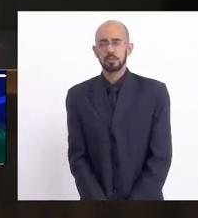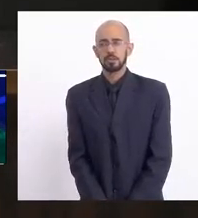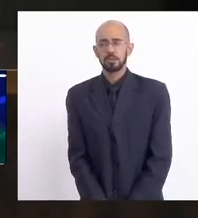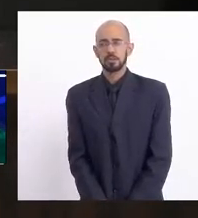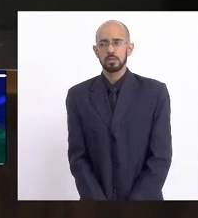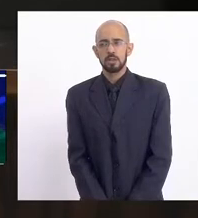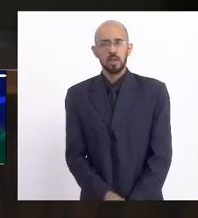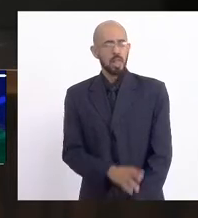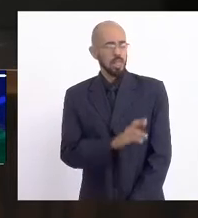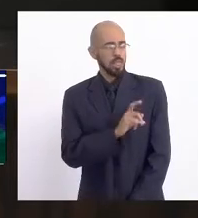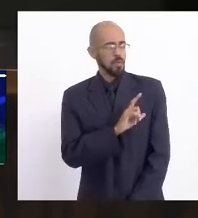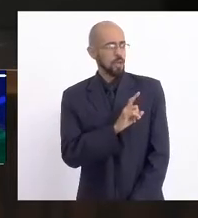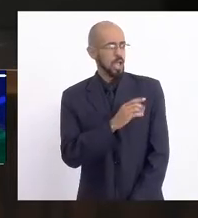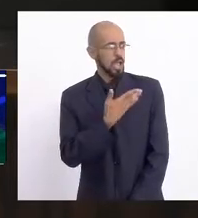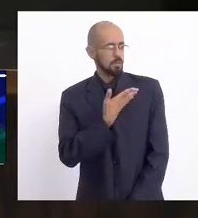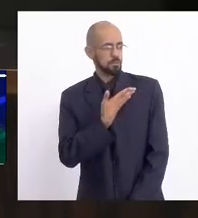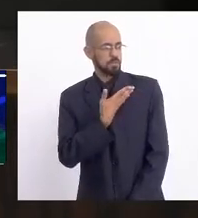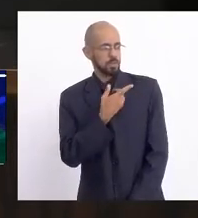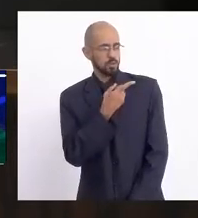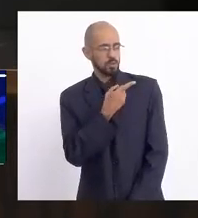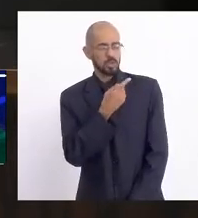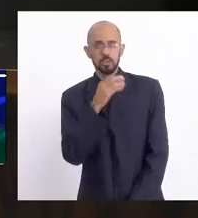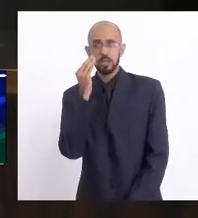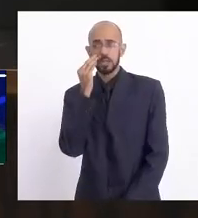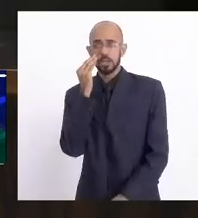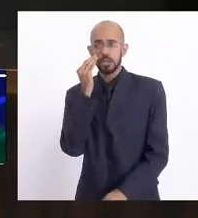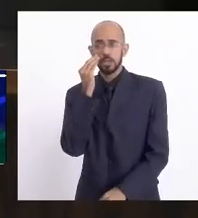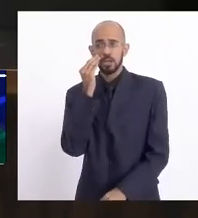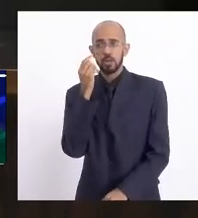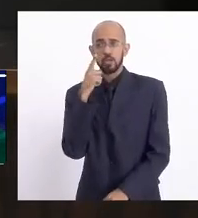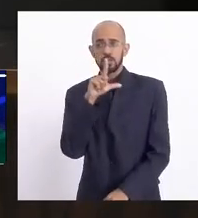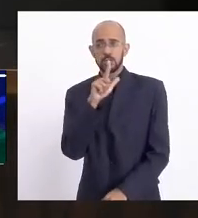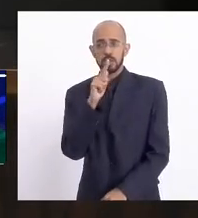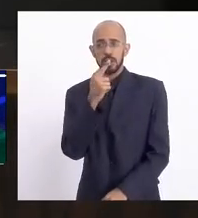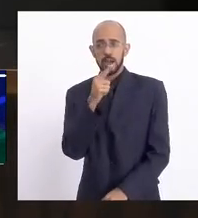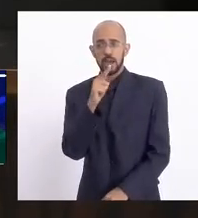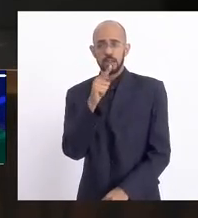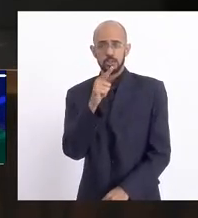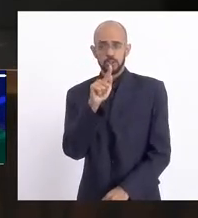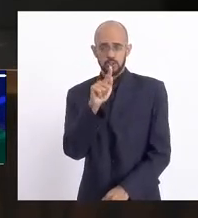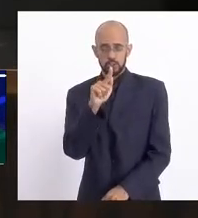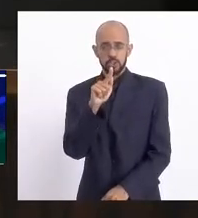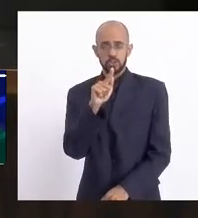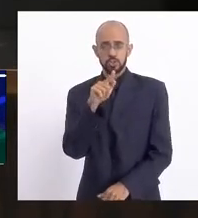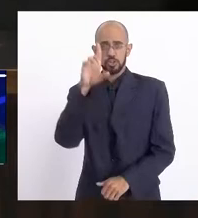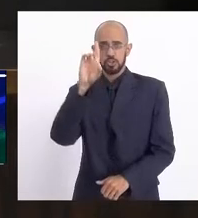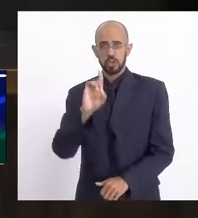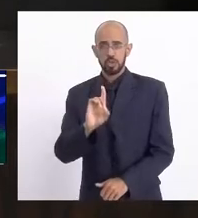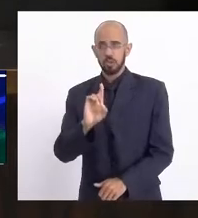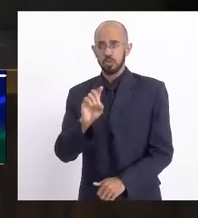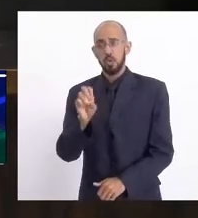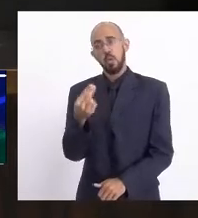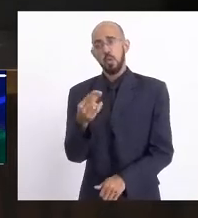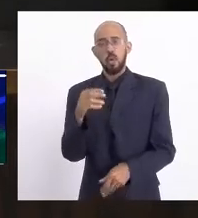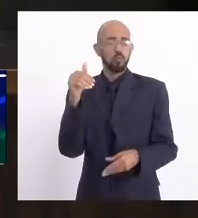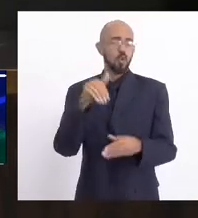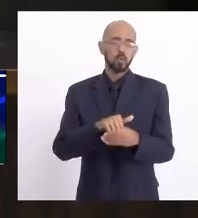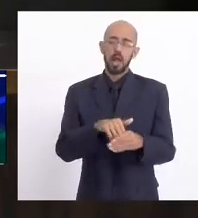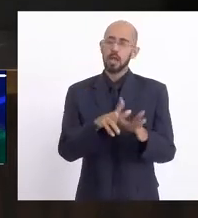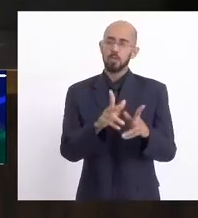Não, não, não é isso, amigo. A gente está querendo garantir direitos para vocês. Do contrário, é votar como está